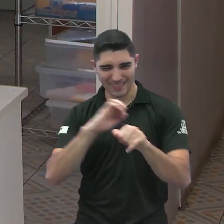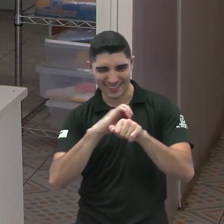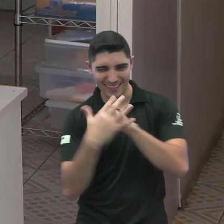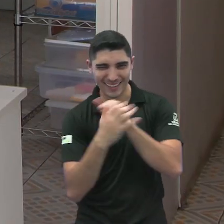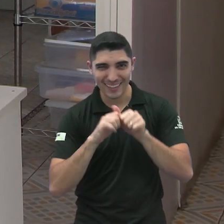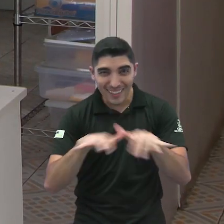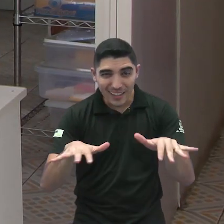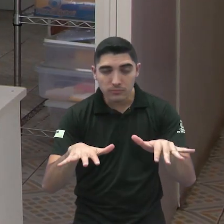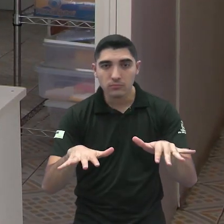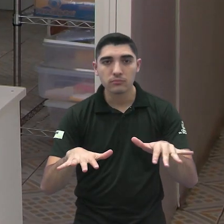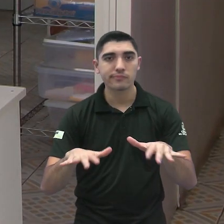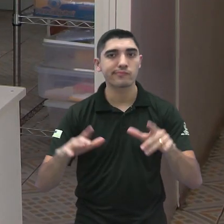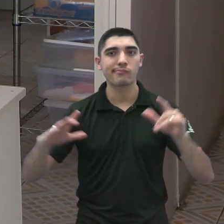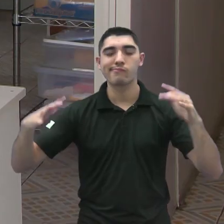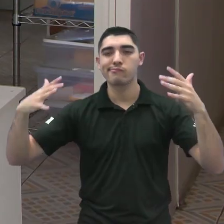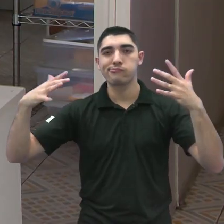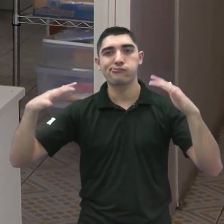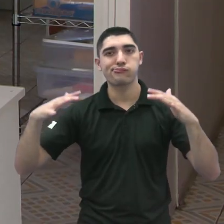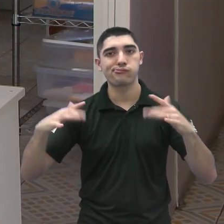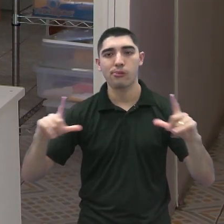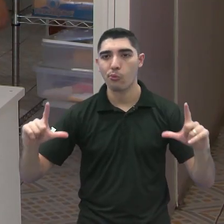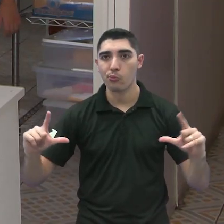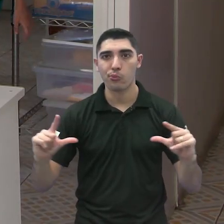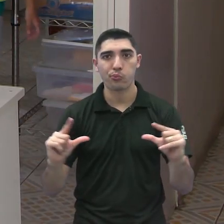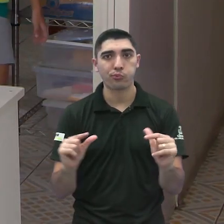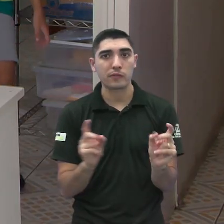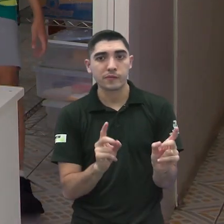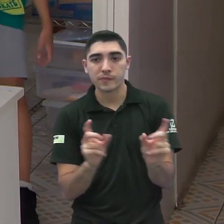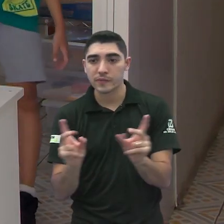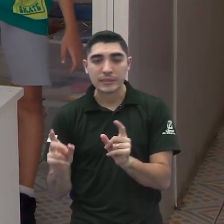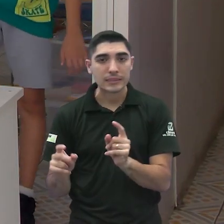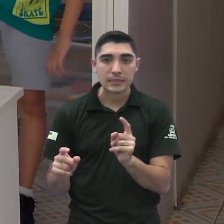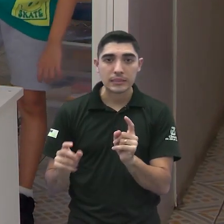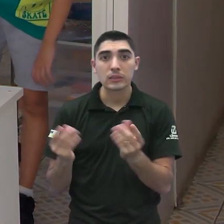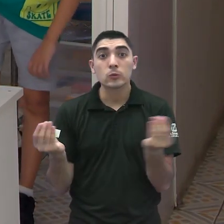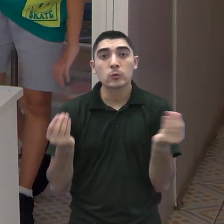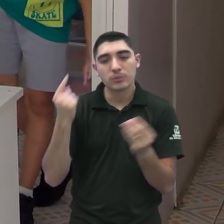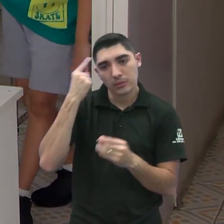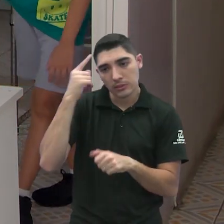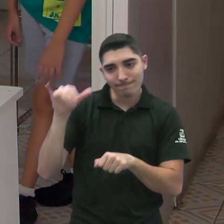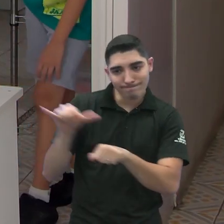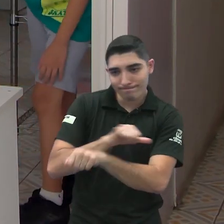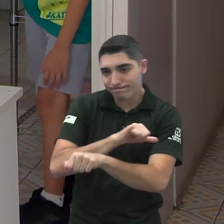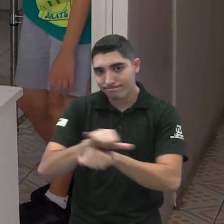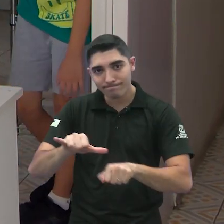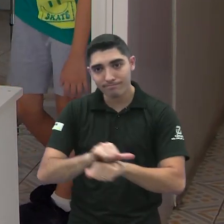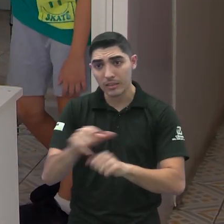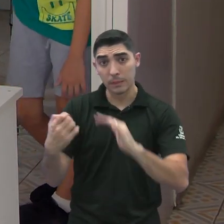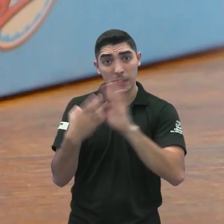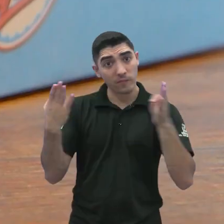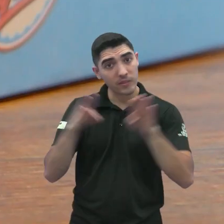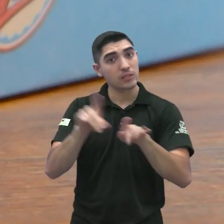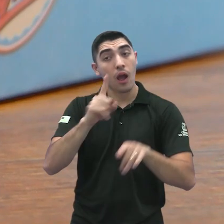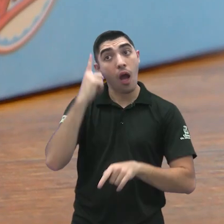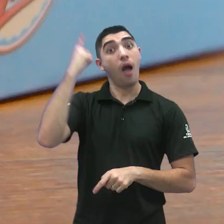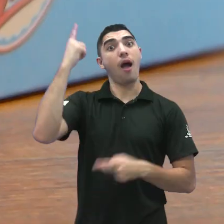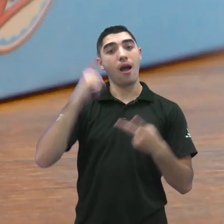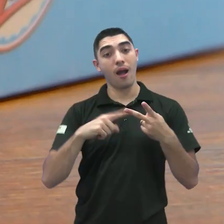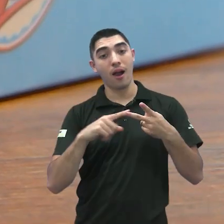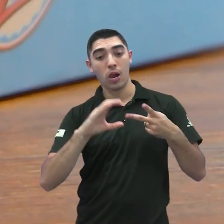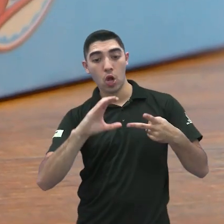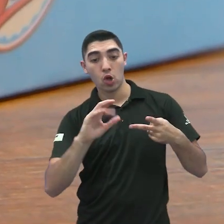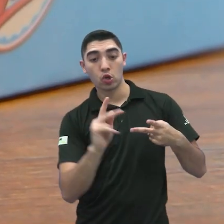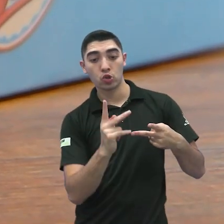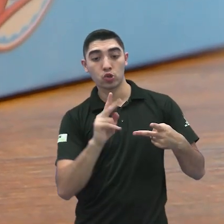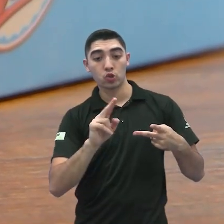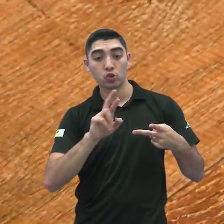a pandemia, viram as vendas cair e precisaram pensar em alguma alternativa para não deixar o negócio acabar. Foi assim que